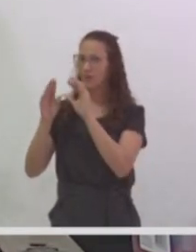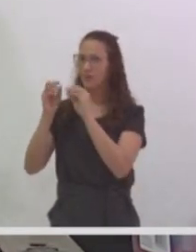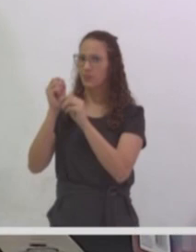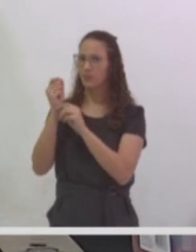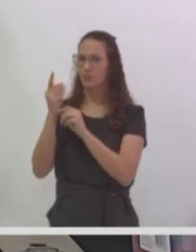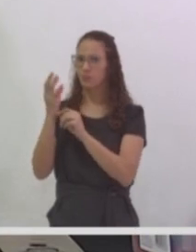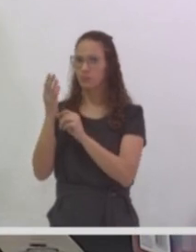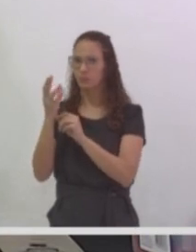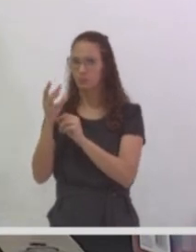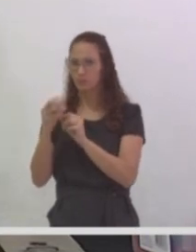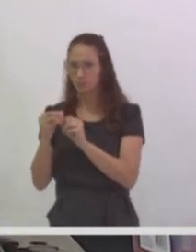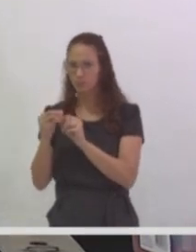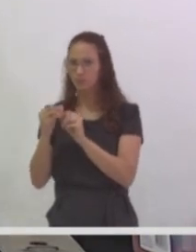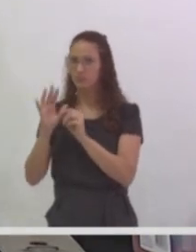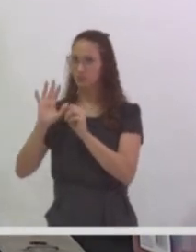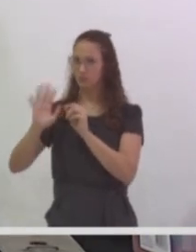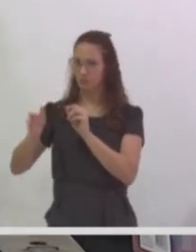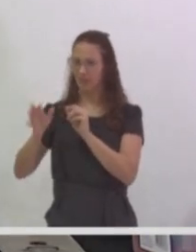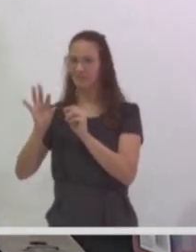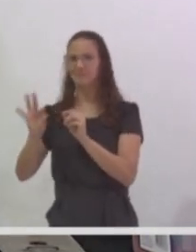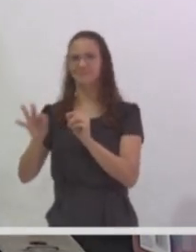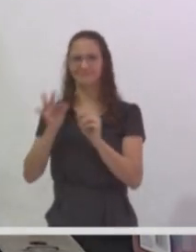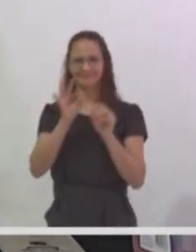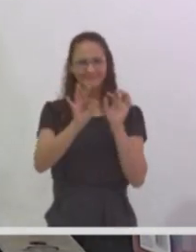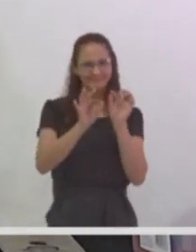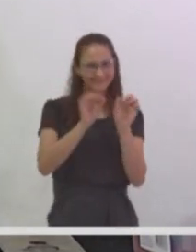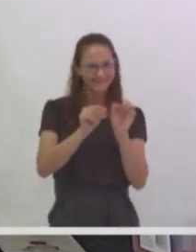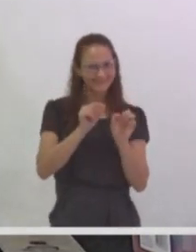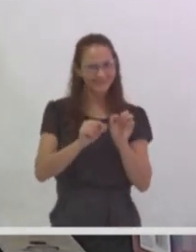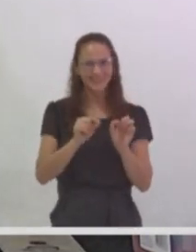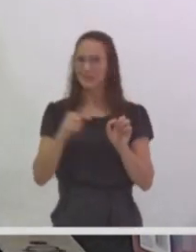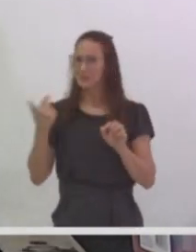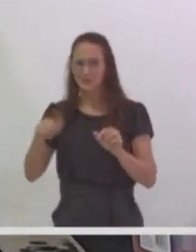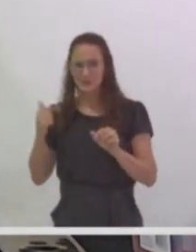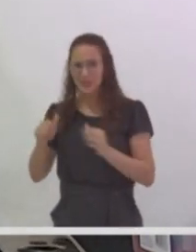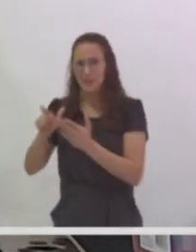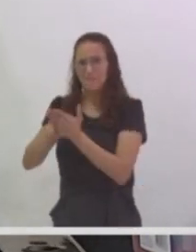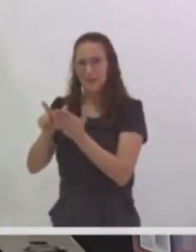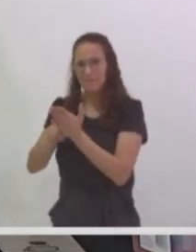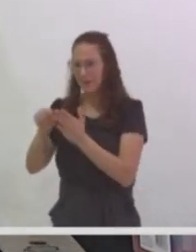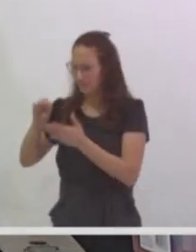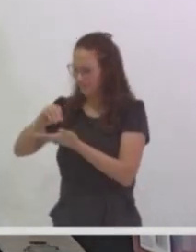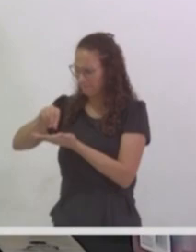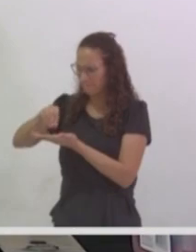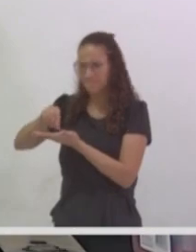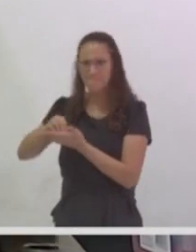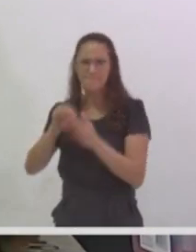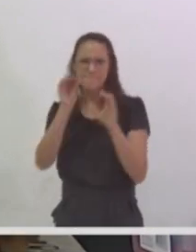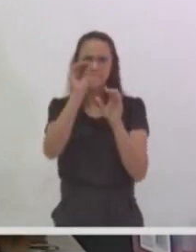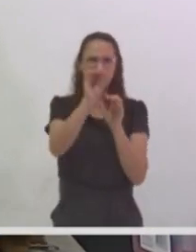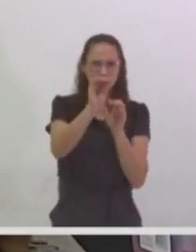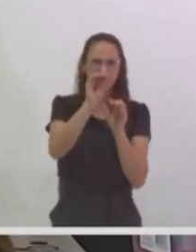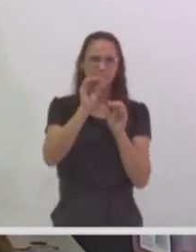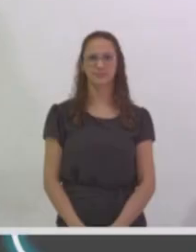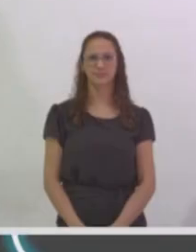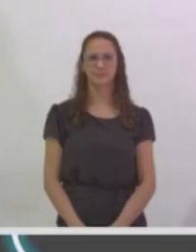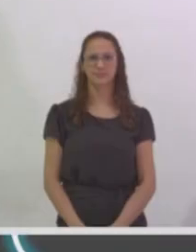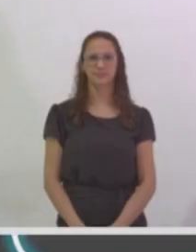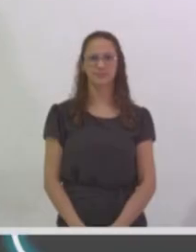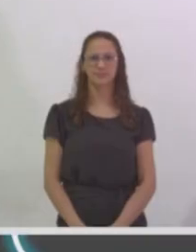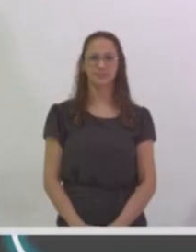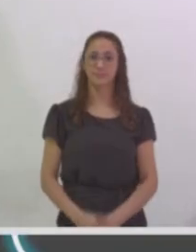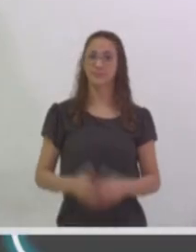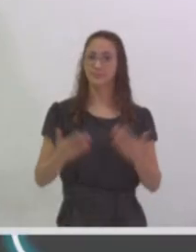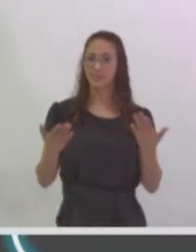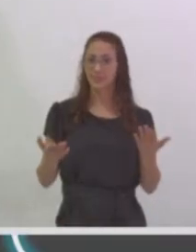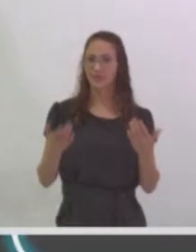também resolve o problema, tá legal? Eu aqui vou usar a tampinha para ficar bem mais fácil. Vai para a tela, vamos fazer a contagem. Então, veja